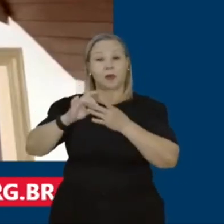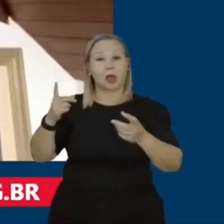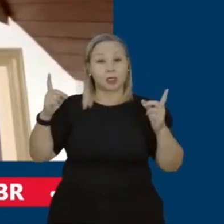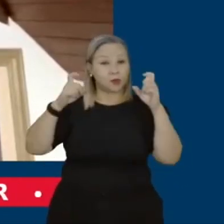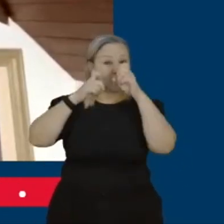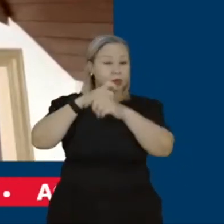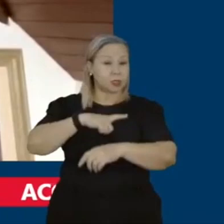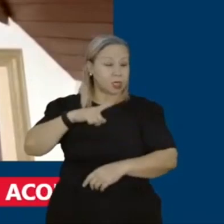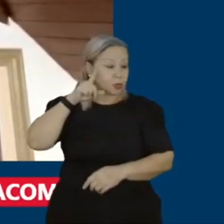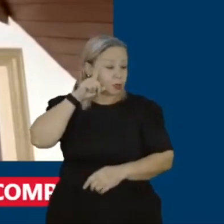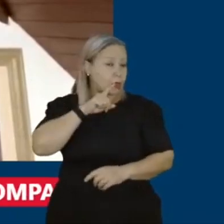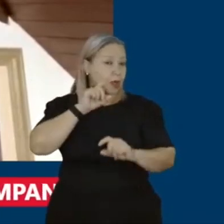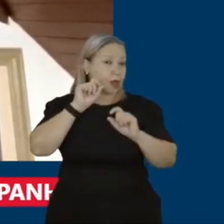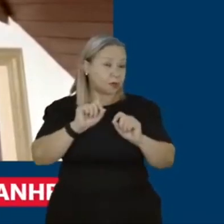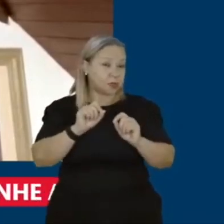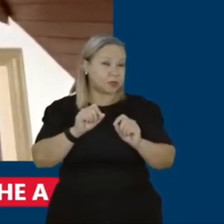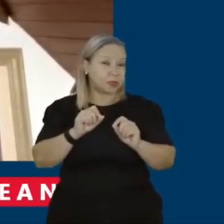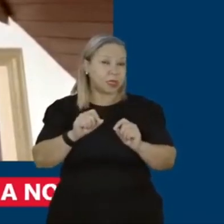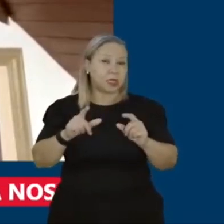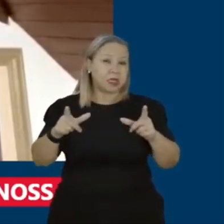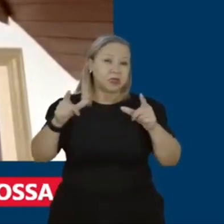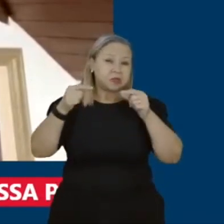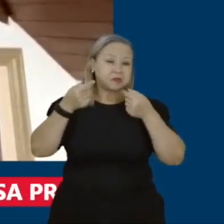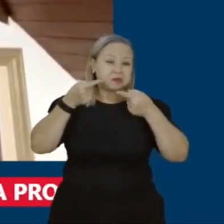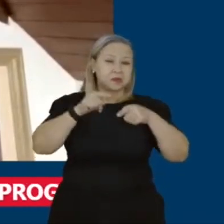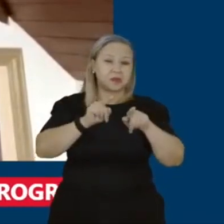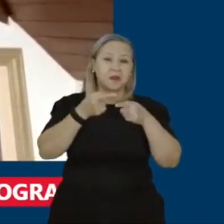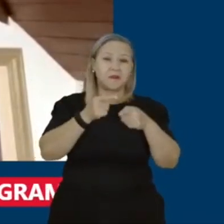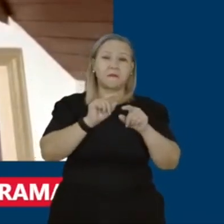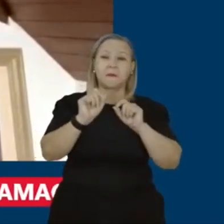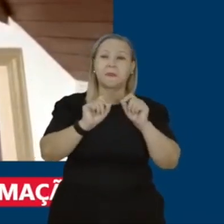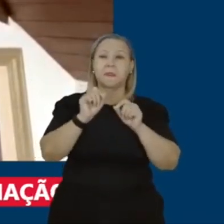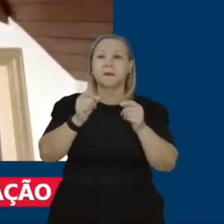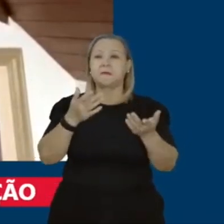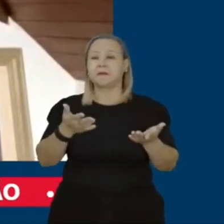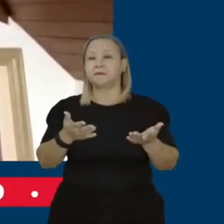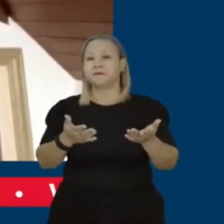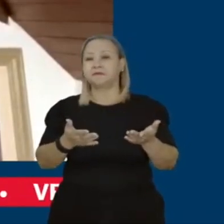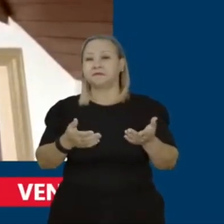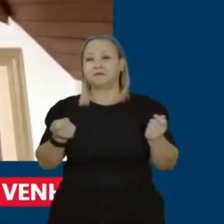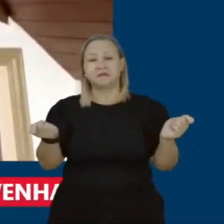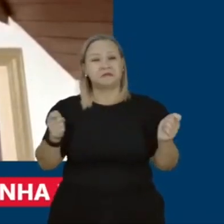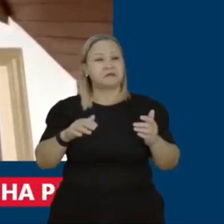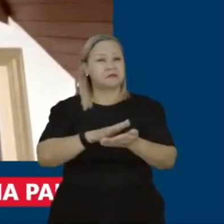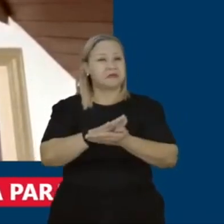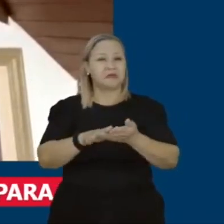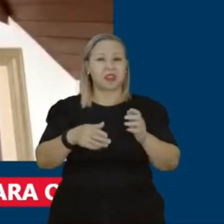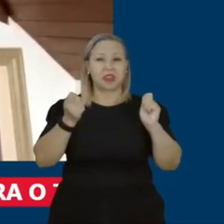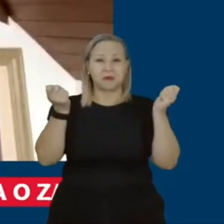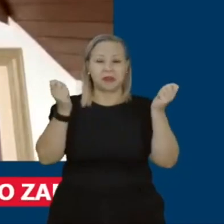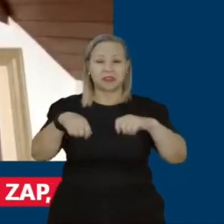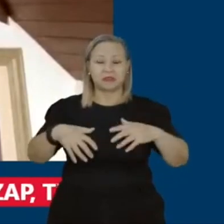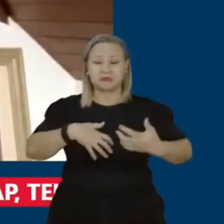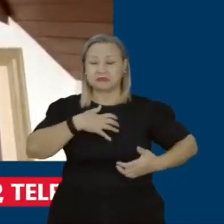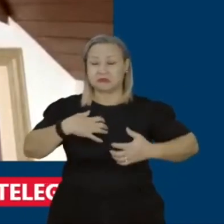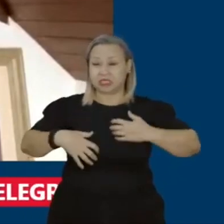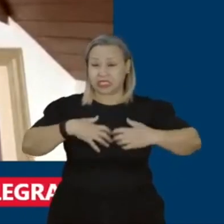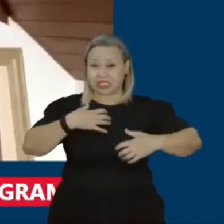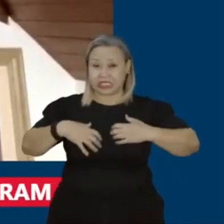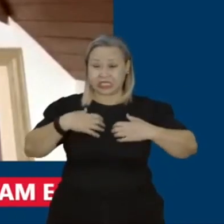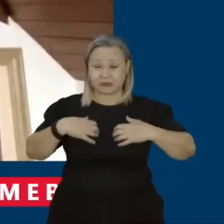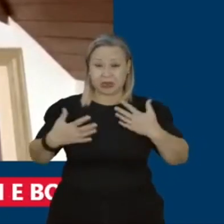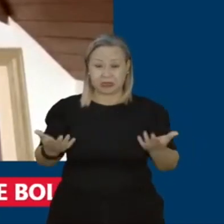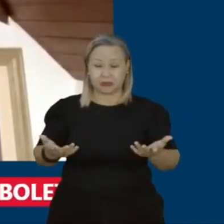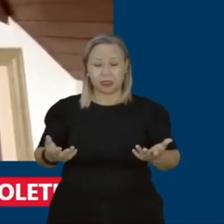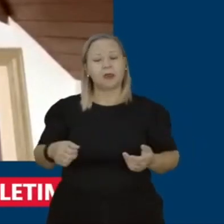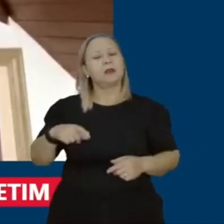Unidos, que está regredindo e provocando sem tetos em cada cidade, um movimento desesperado. Eles devem ter os